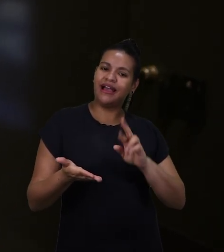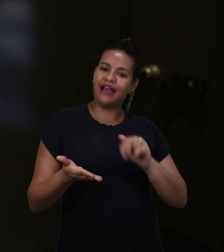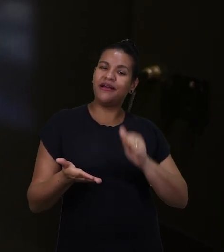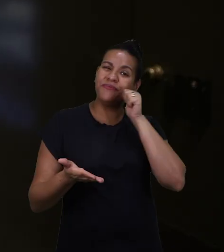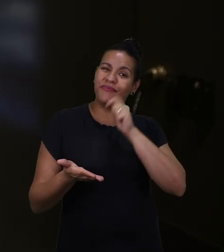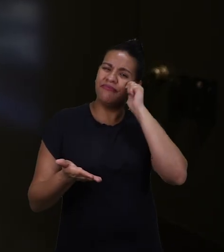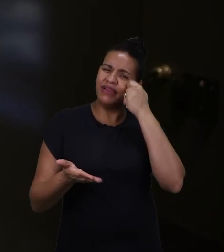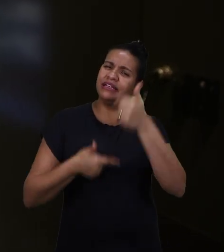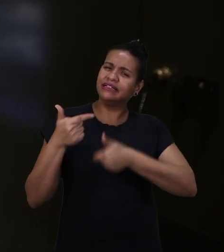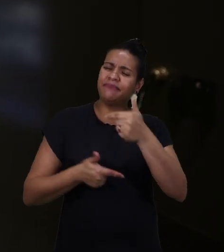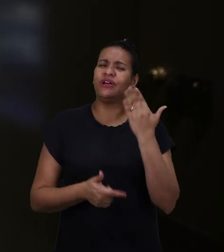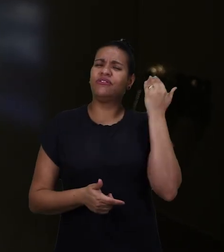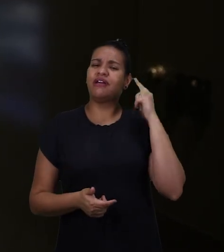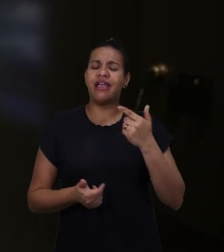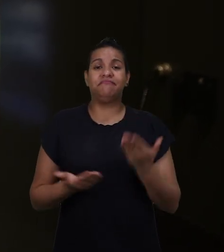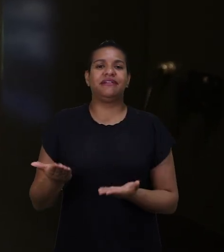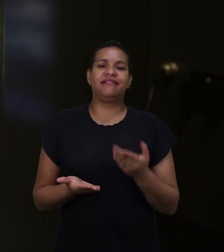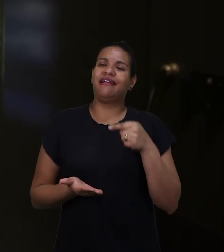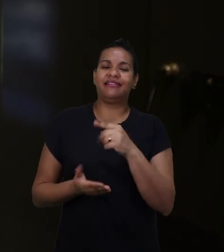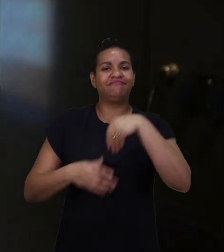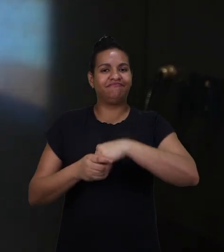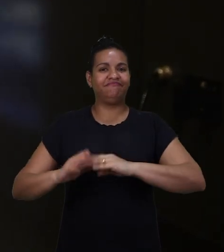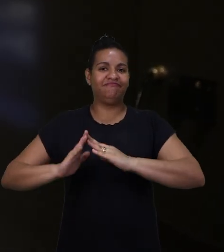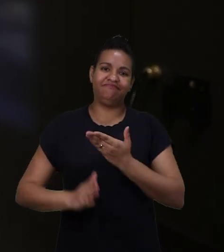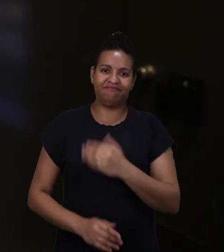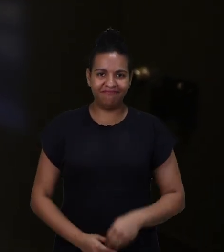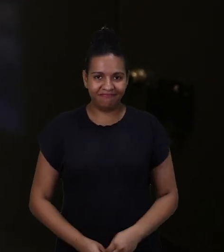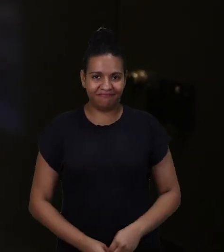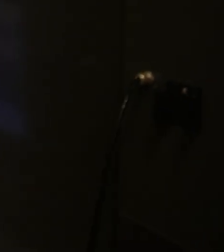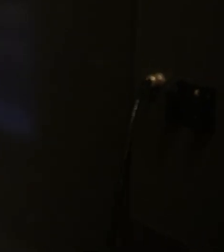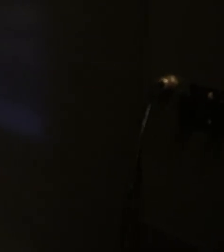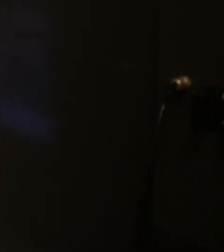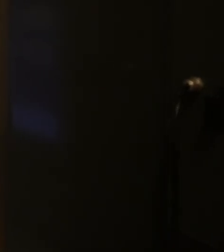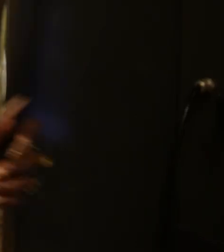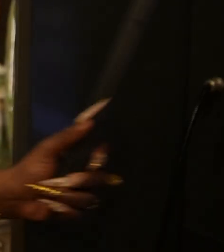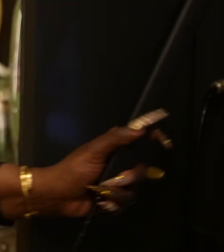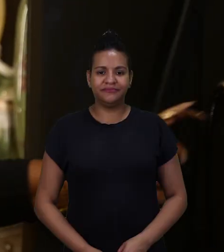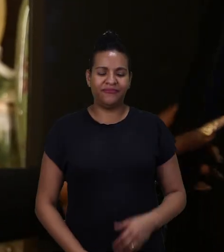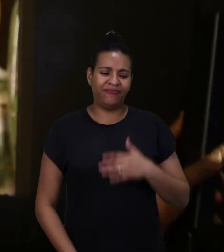Preta Rara, uma mulher negra que trabalhou como empregada doméstica.